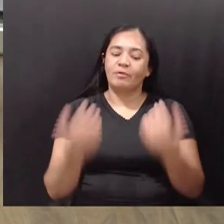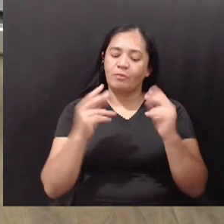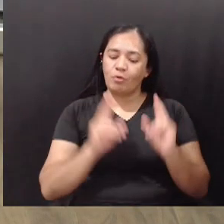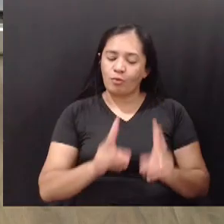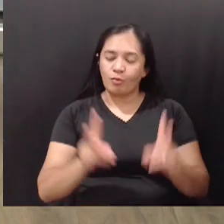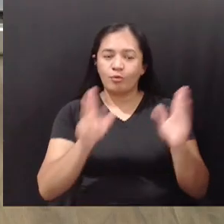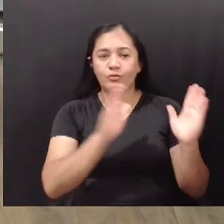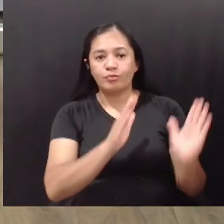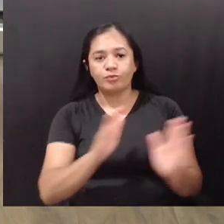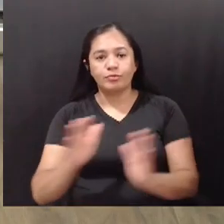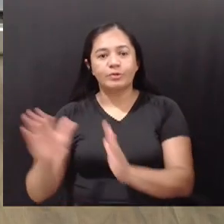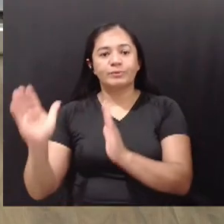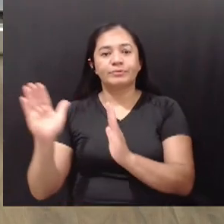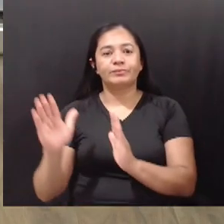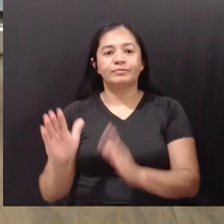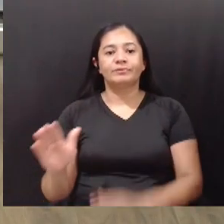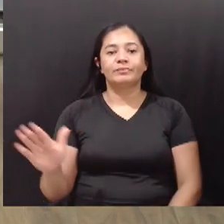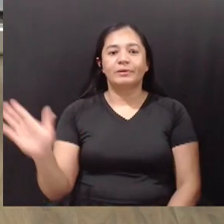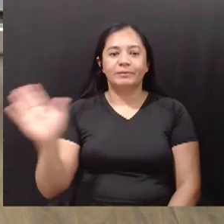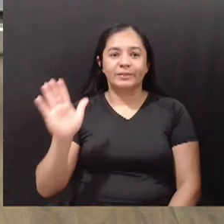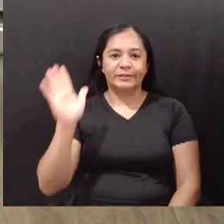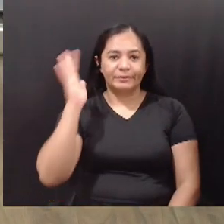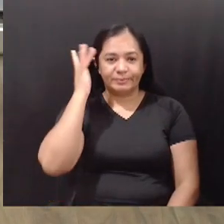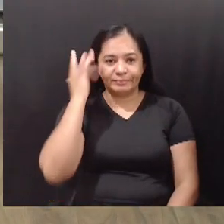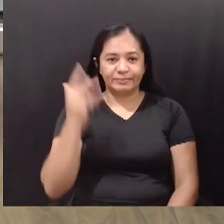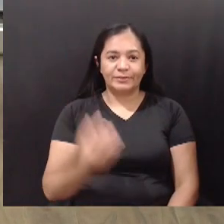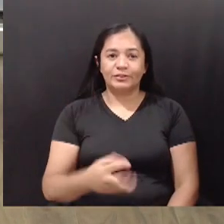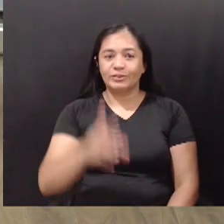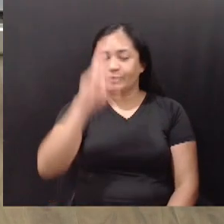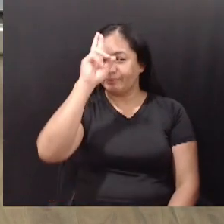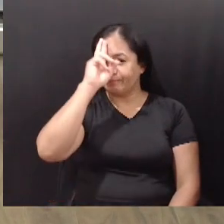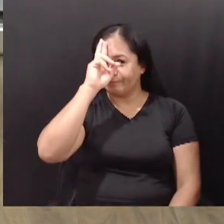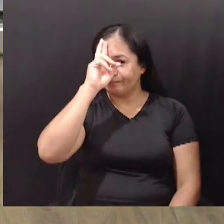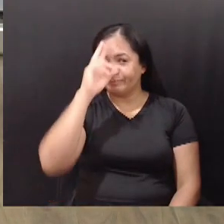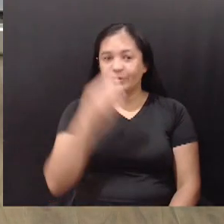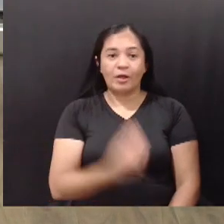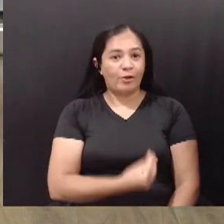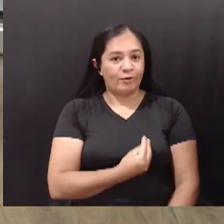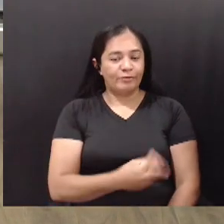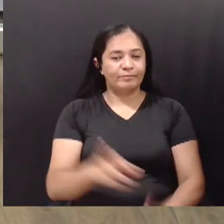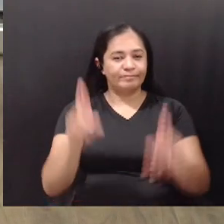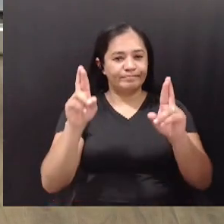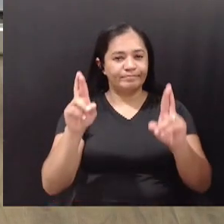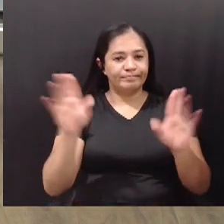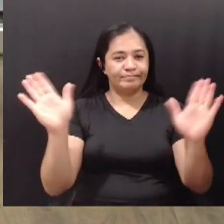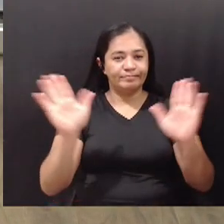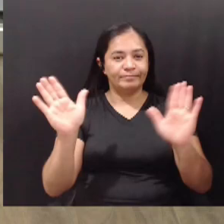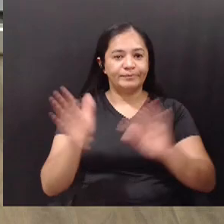programação e nos vemos amanhã ao meio-dia, ao vivo. Te espero. Até lá. Tchau, tchau.